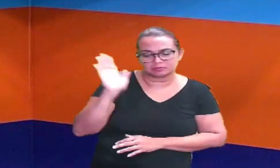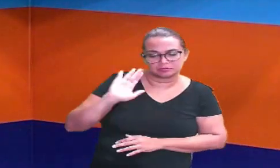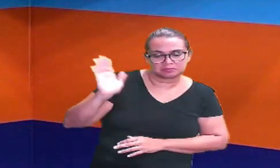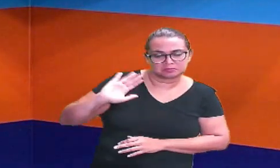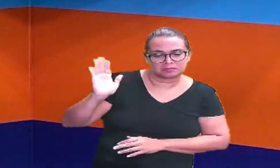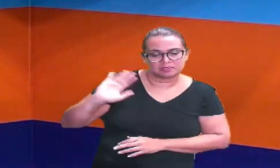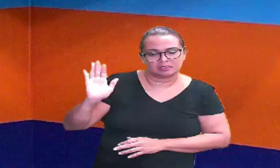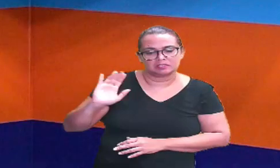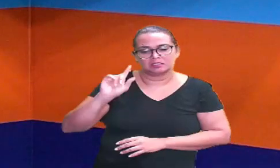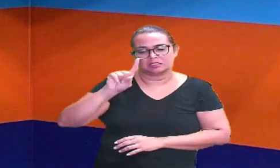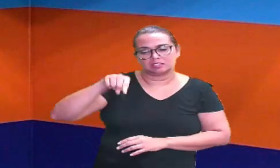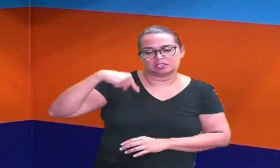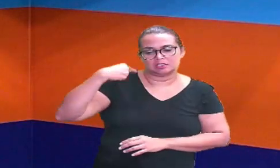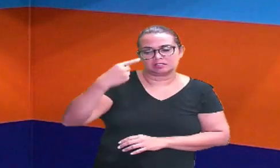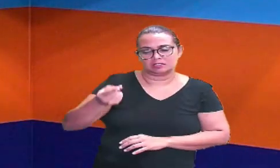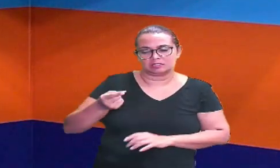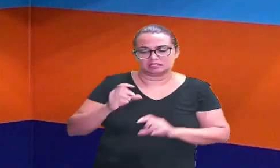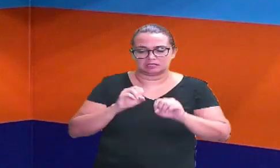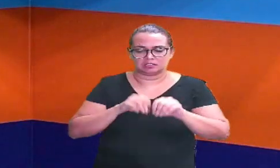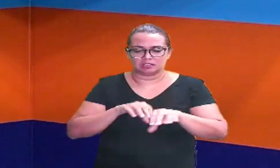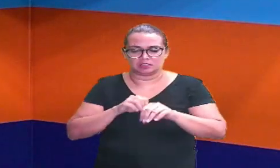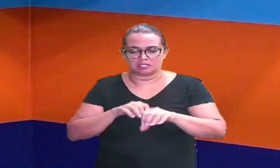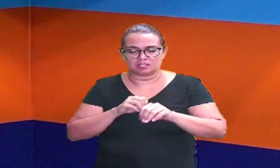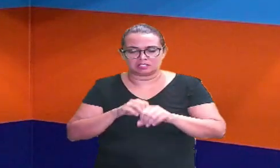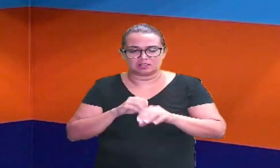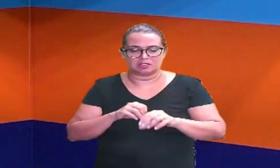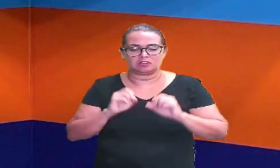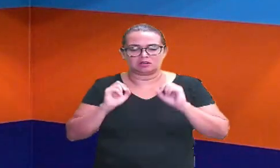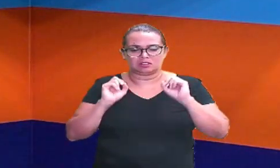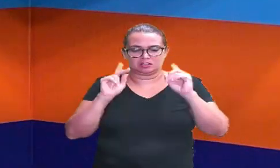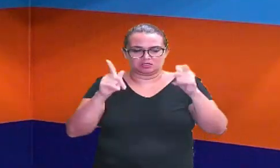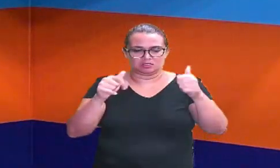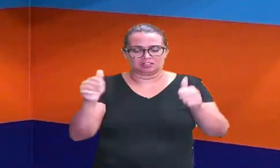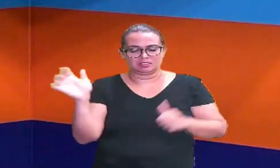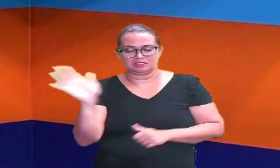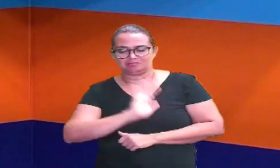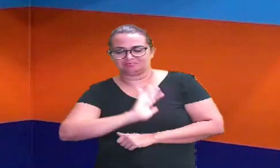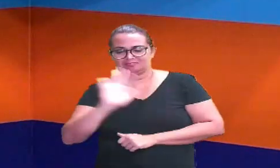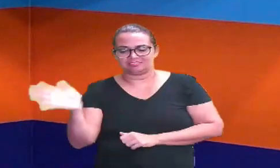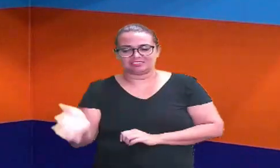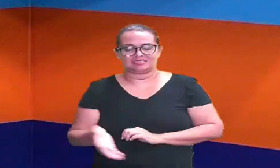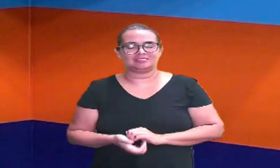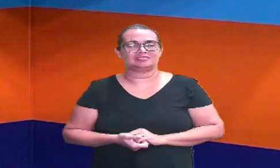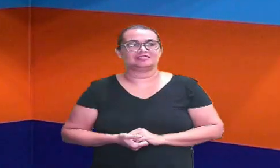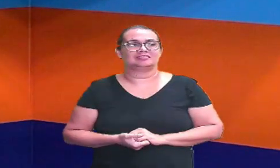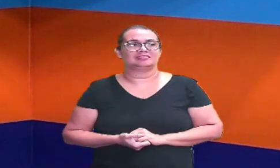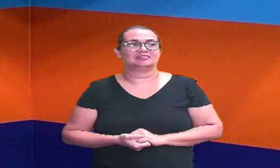e até nosso próximo encontro, até nossa próxima aula. Tchau!